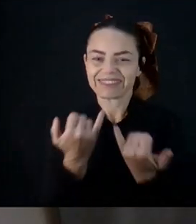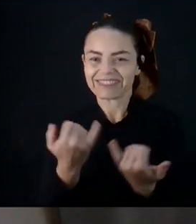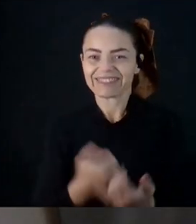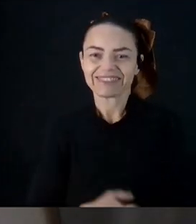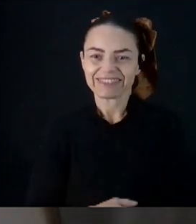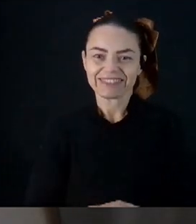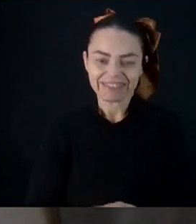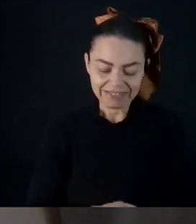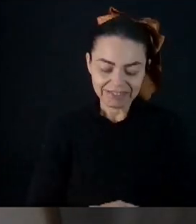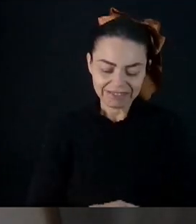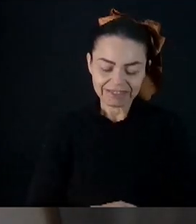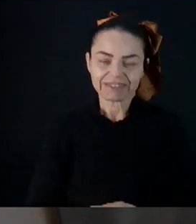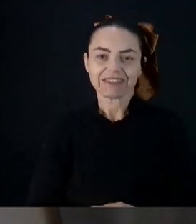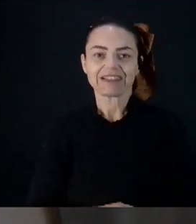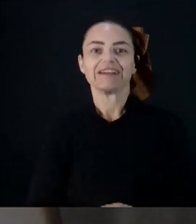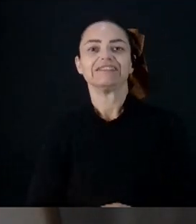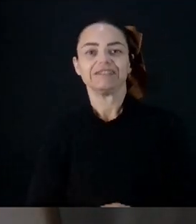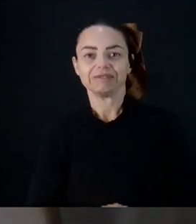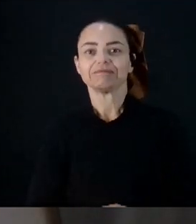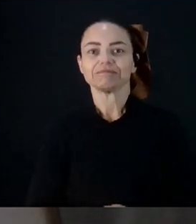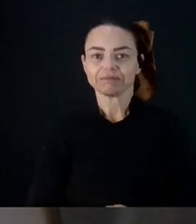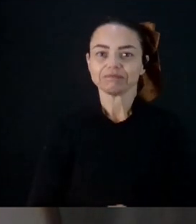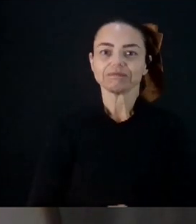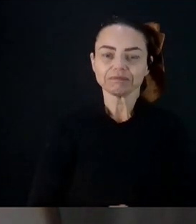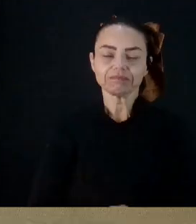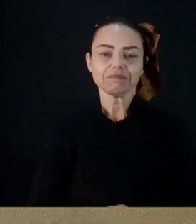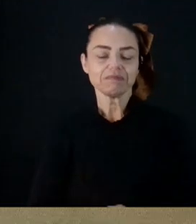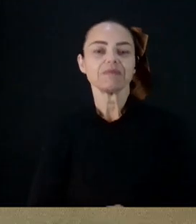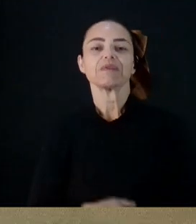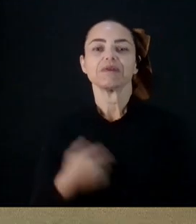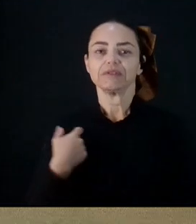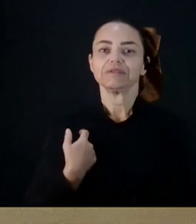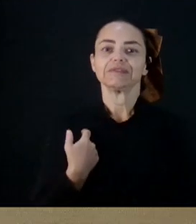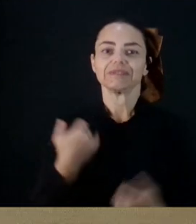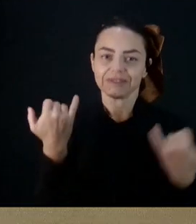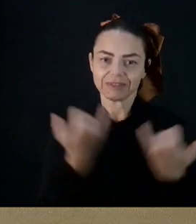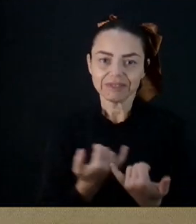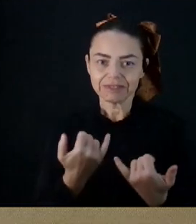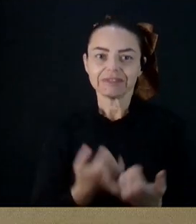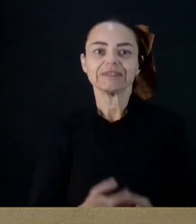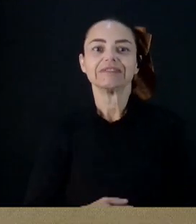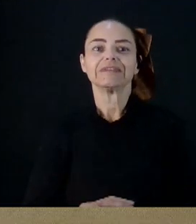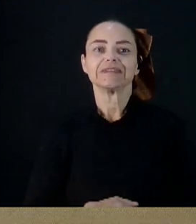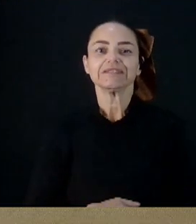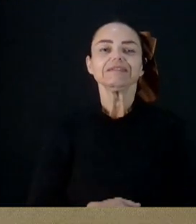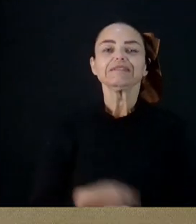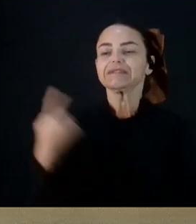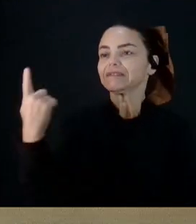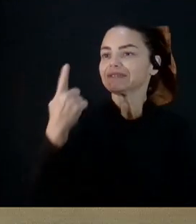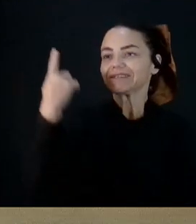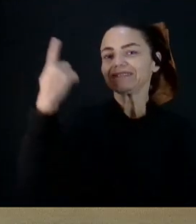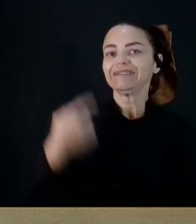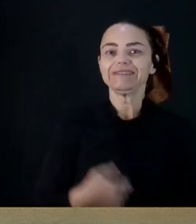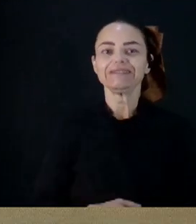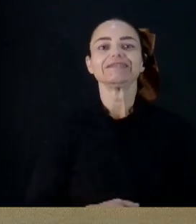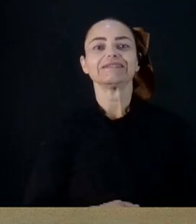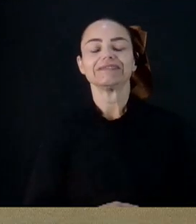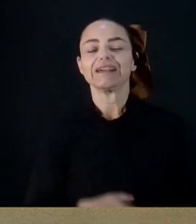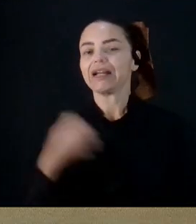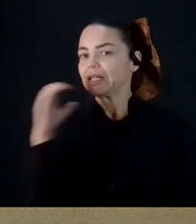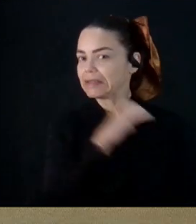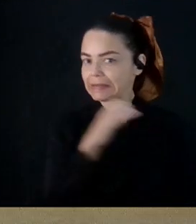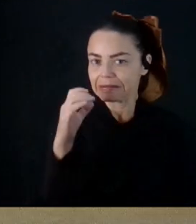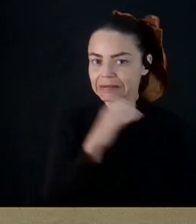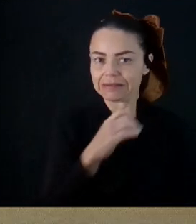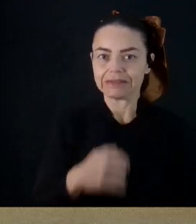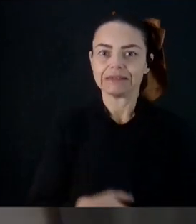isso, gente. Né? Alimentação, estaturas, quanto que vai chegar, ficar alto, né? Quer querer ser rápido.